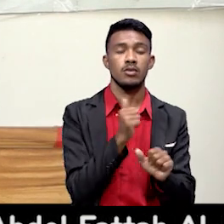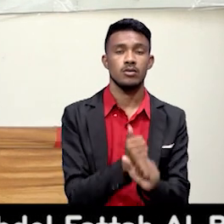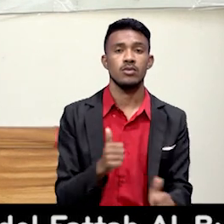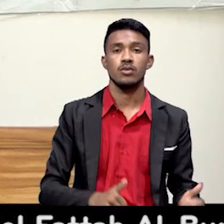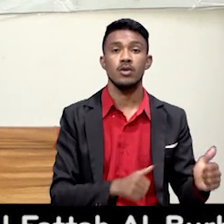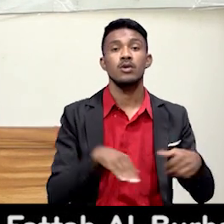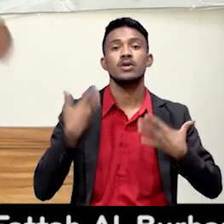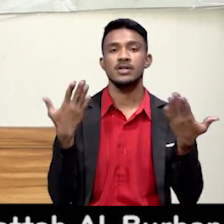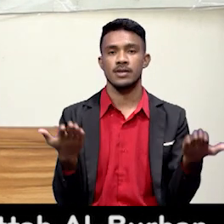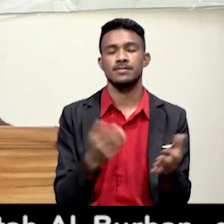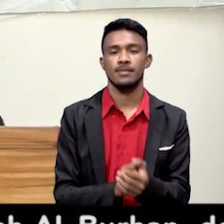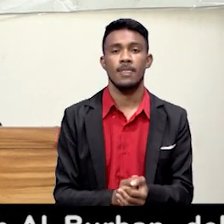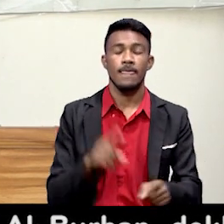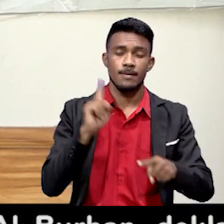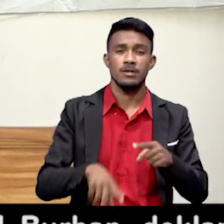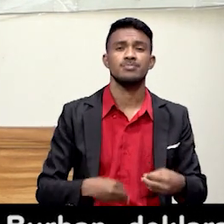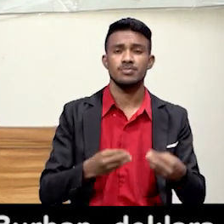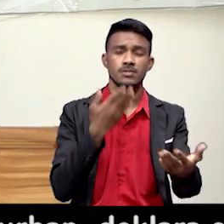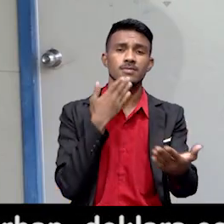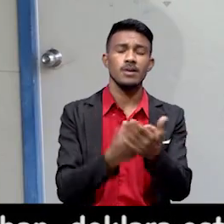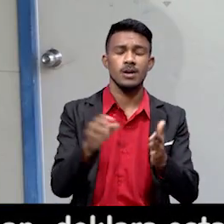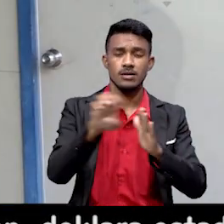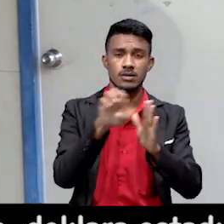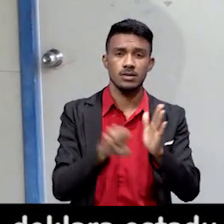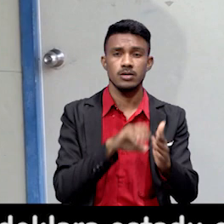para beneficiários, la vele mos for prejuízo para Estado.